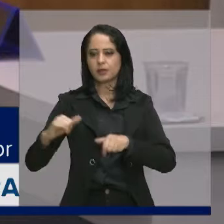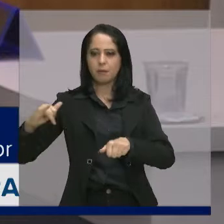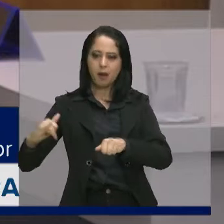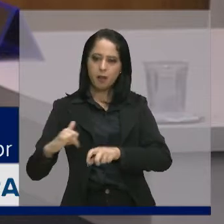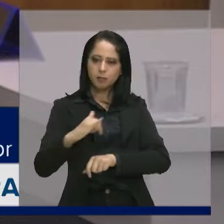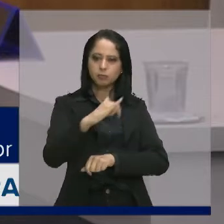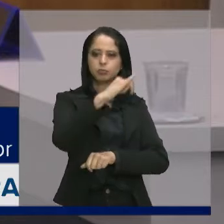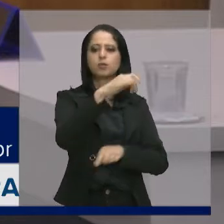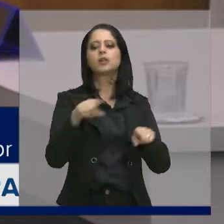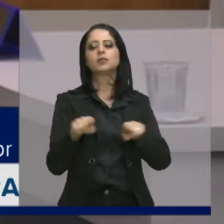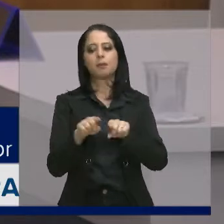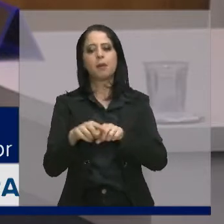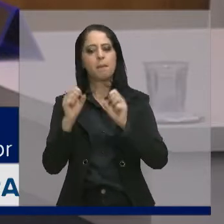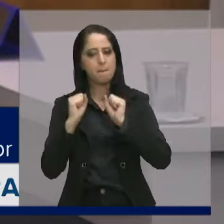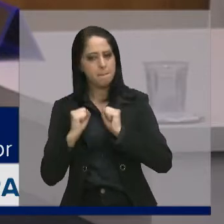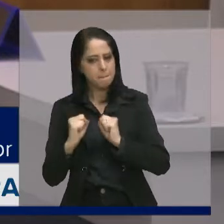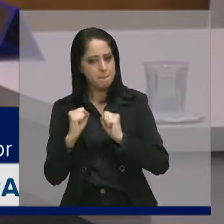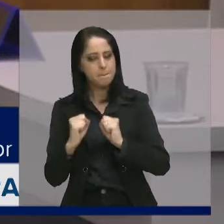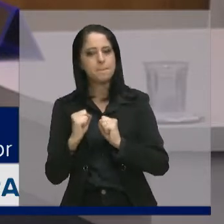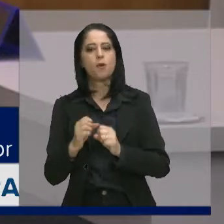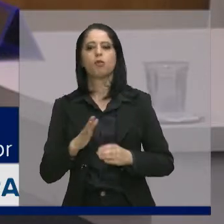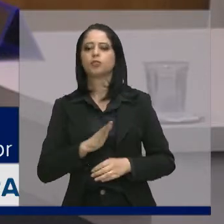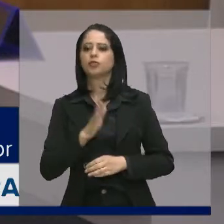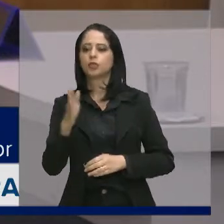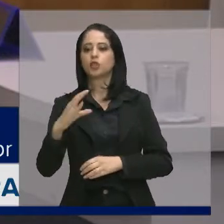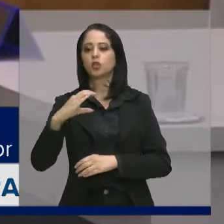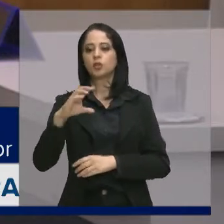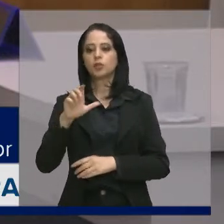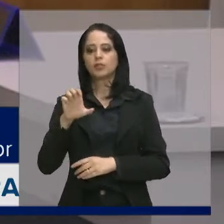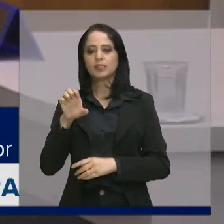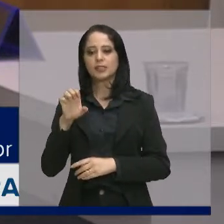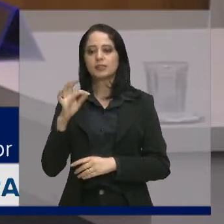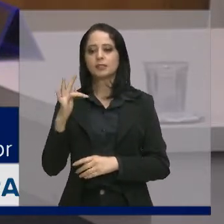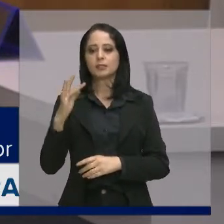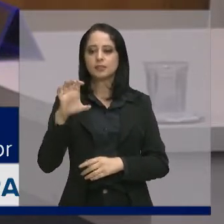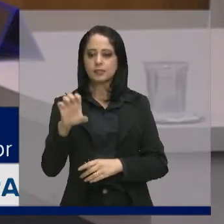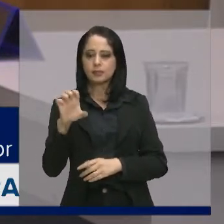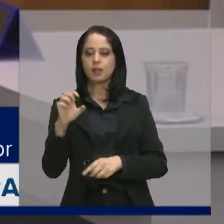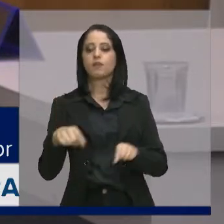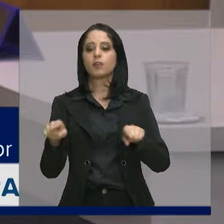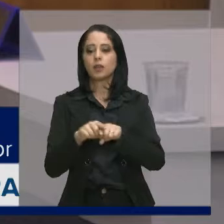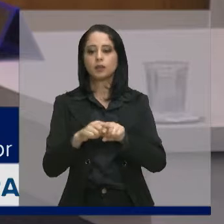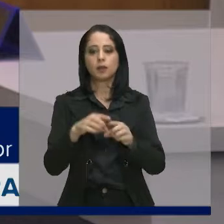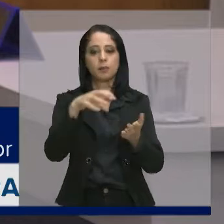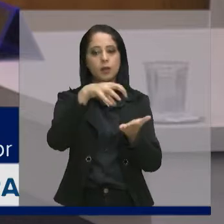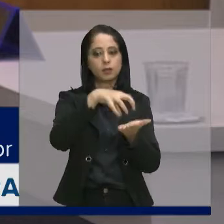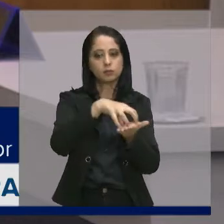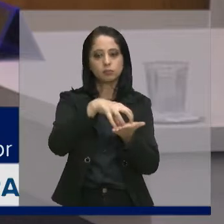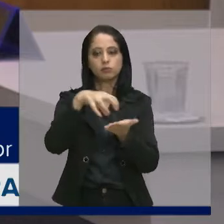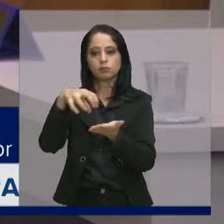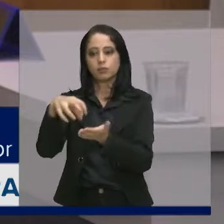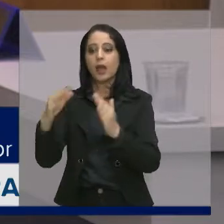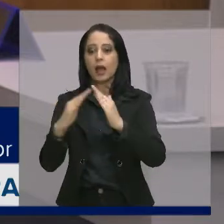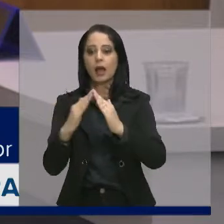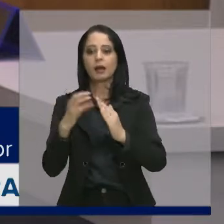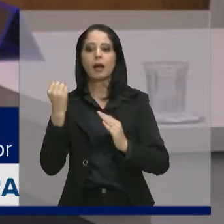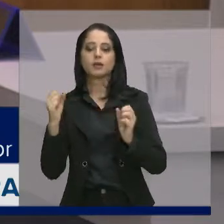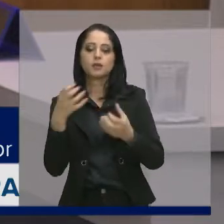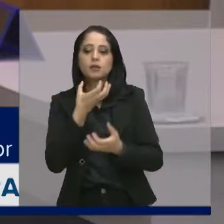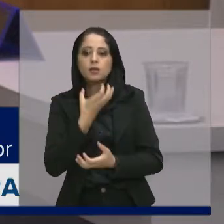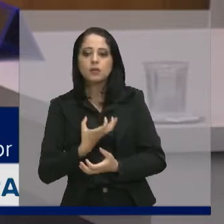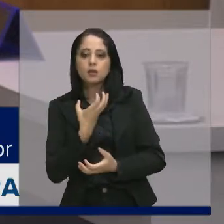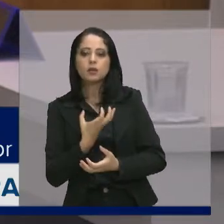no drive-thru da CEF, das 8 ao meio-dia, e nas 4 unidades das casas do idoso, já com a